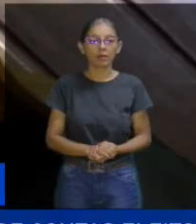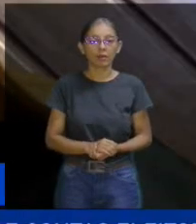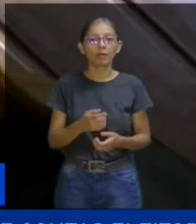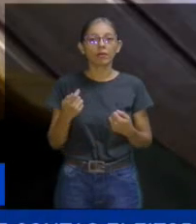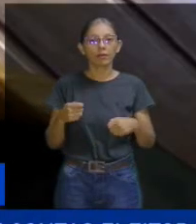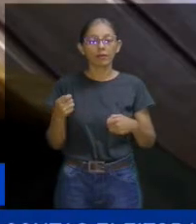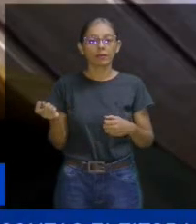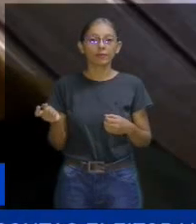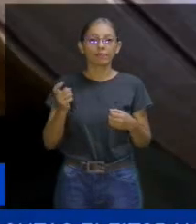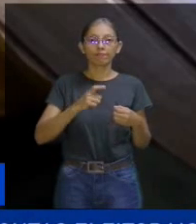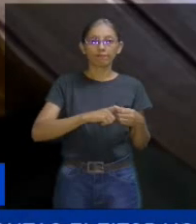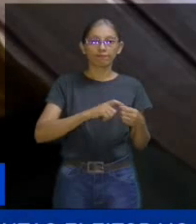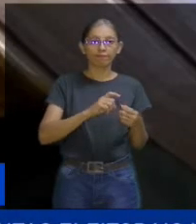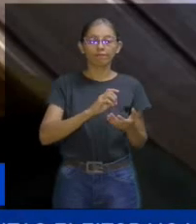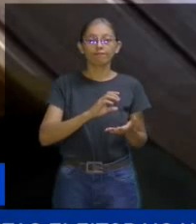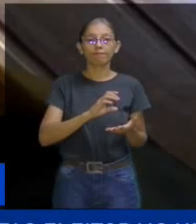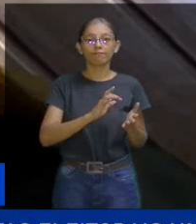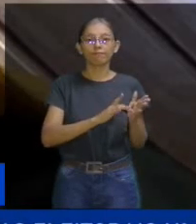de R$